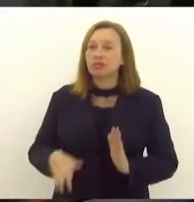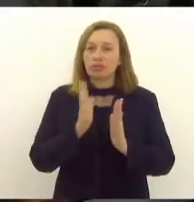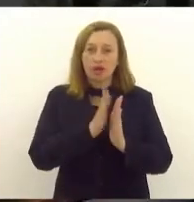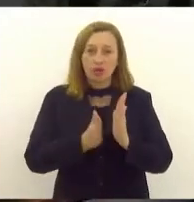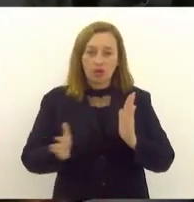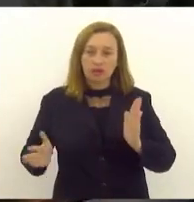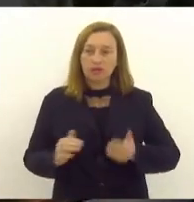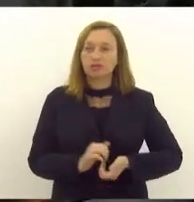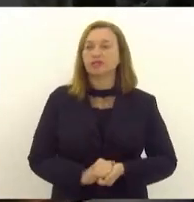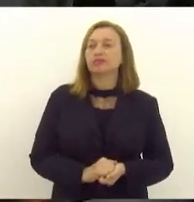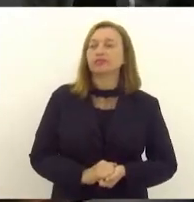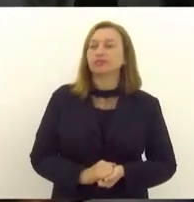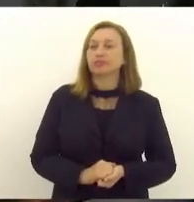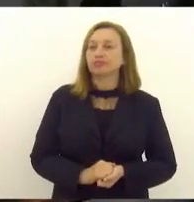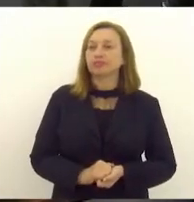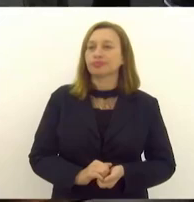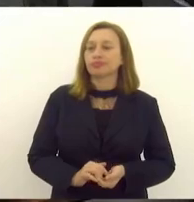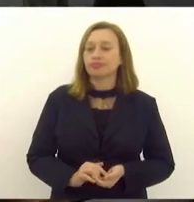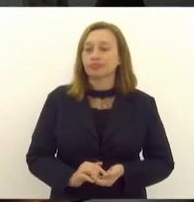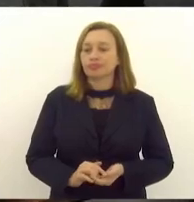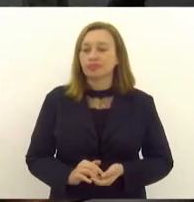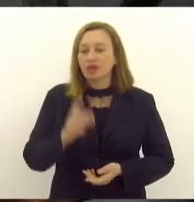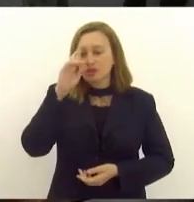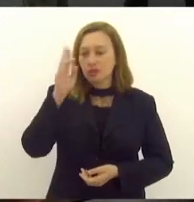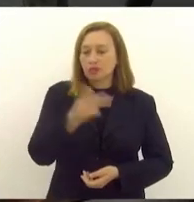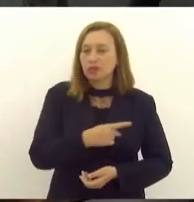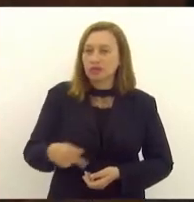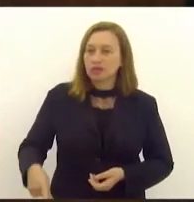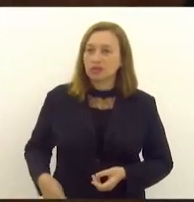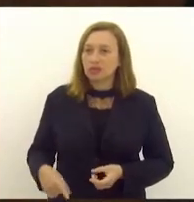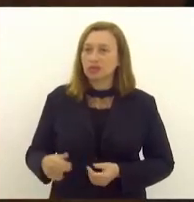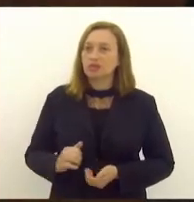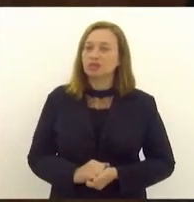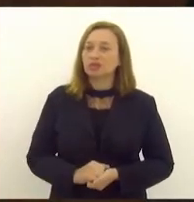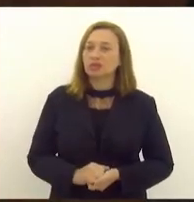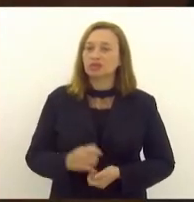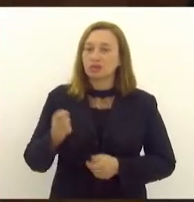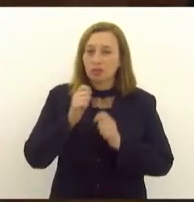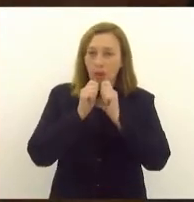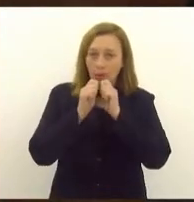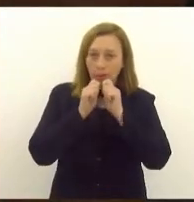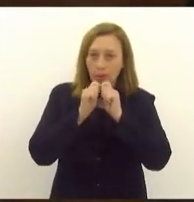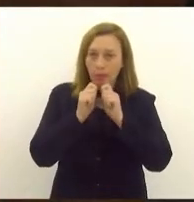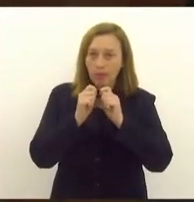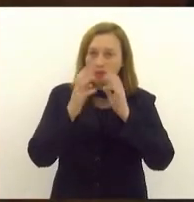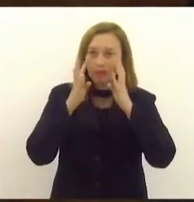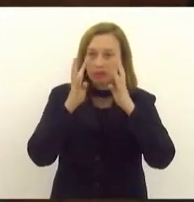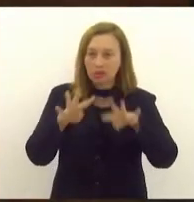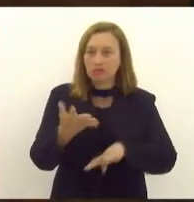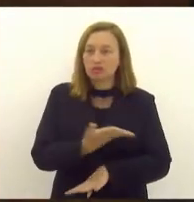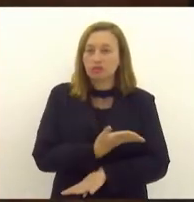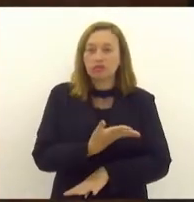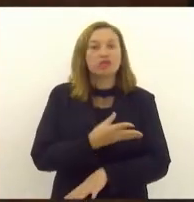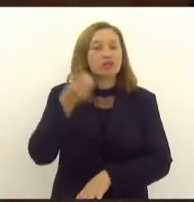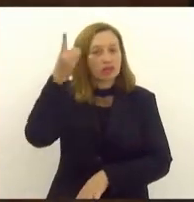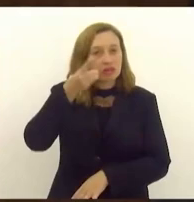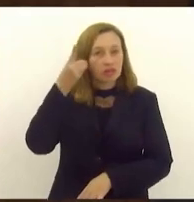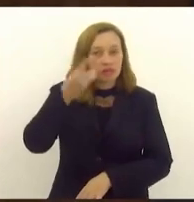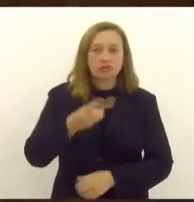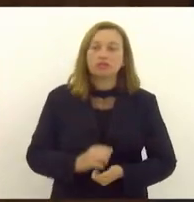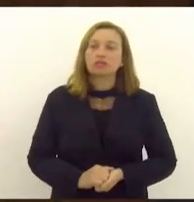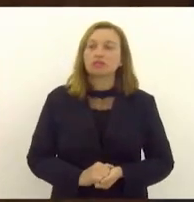pela ordem senhor presidente vem até esse microfone aqui para poder chamar a atenção dos colegas deputados aqui